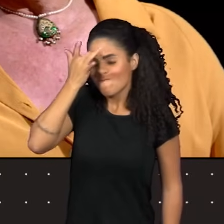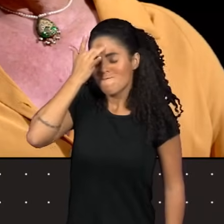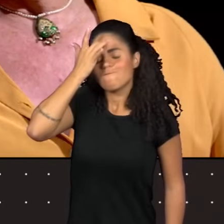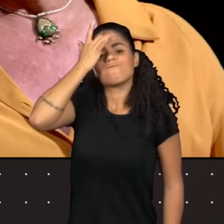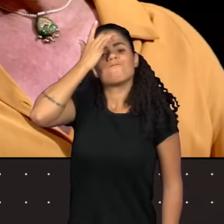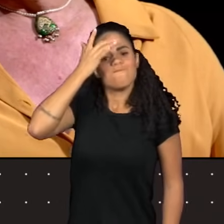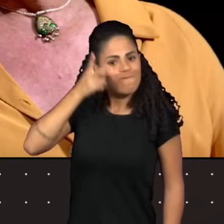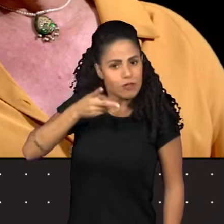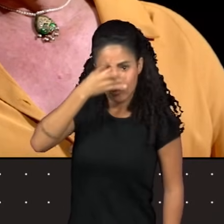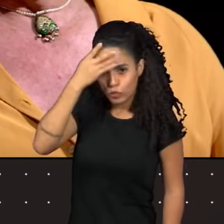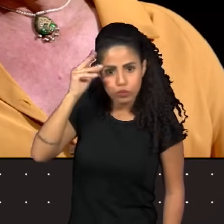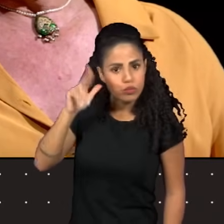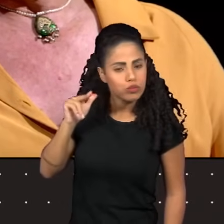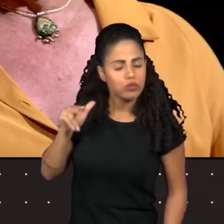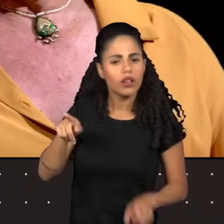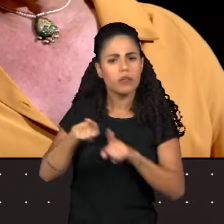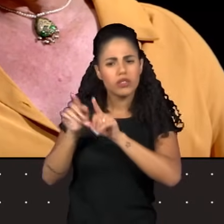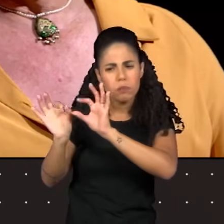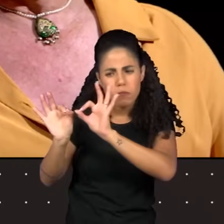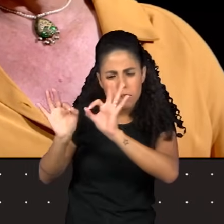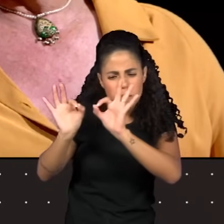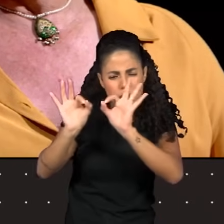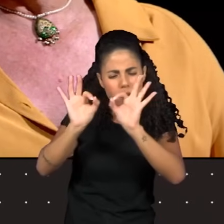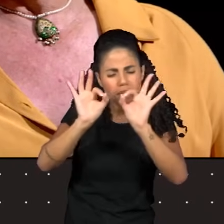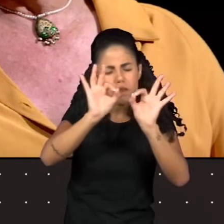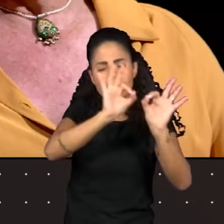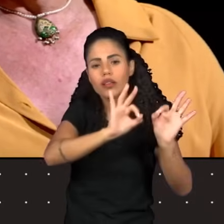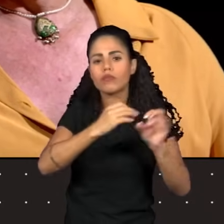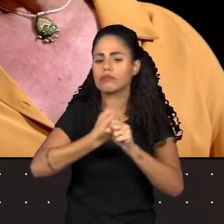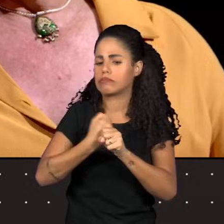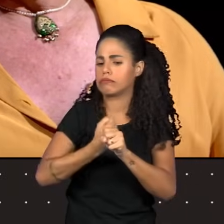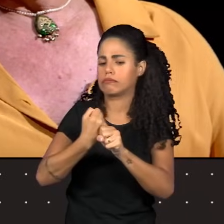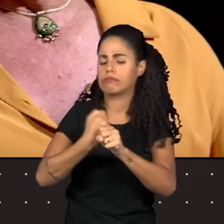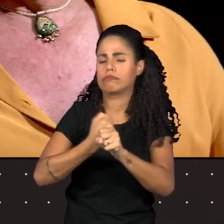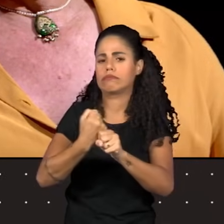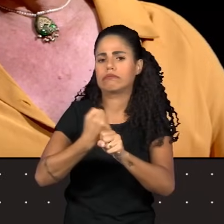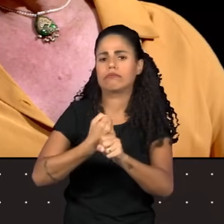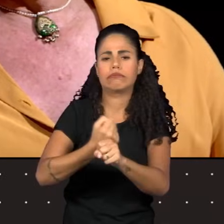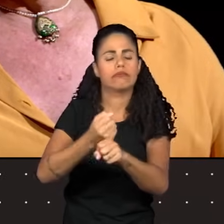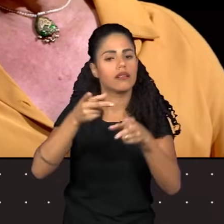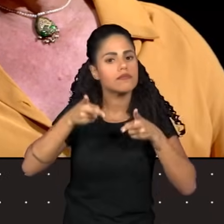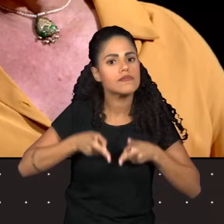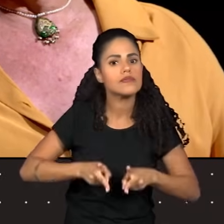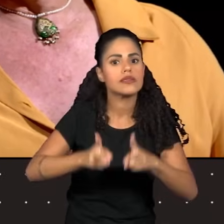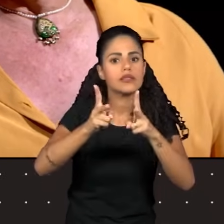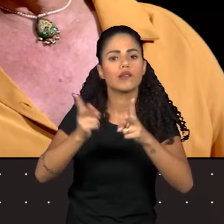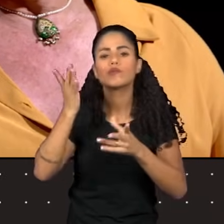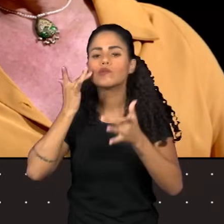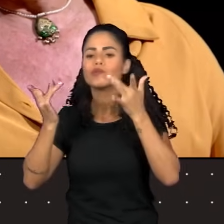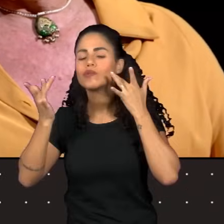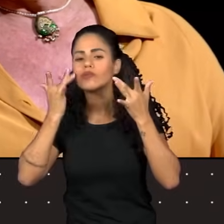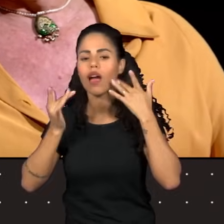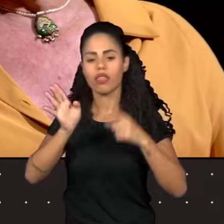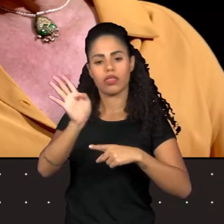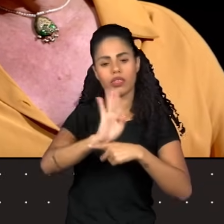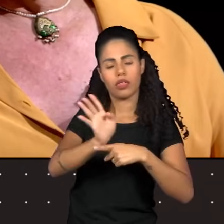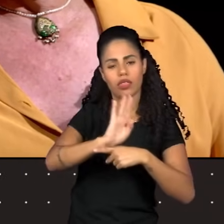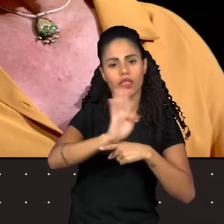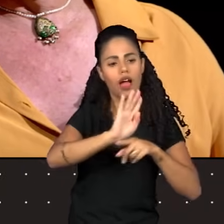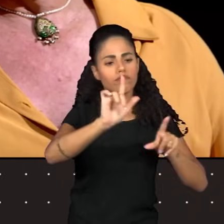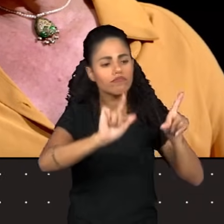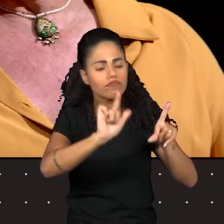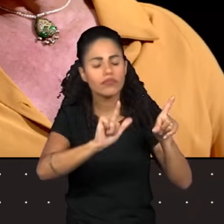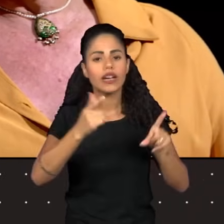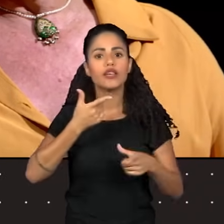minha cabeça, pois vim acompanhando a carreira dela durante tantos anos, vendo a Selma no cinema, no teatro, e a gente sempre